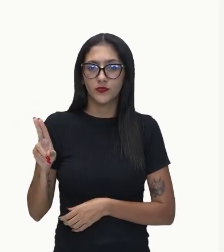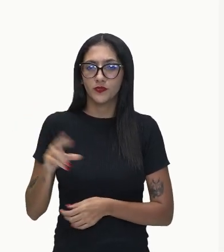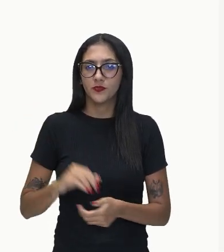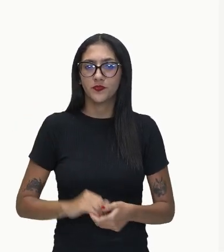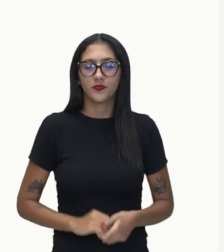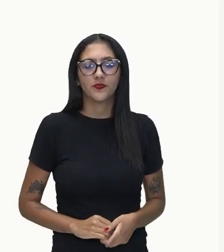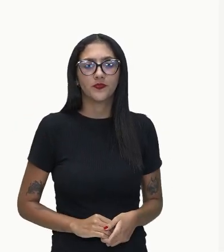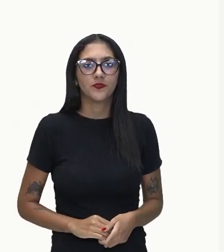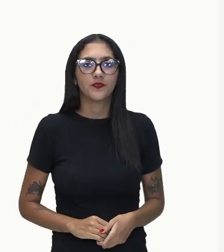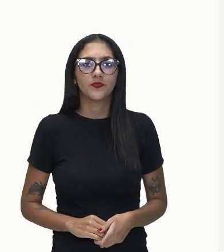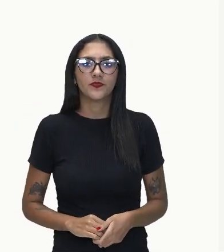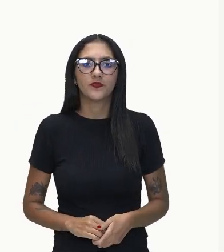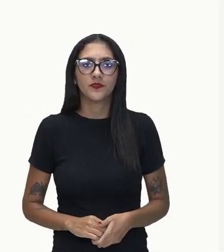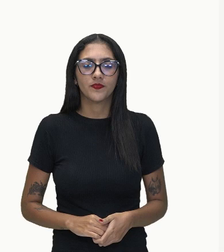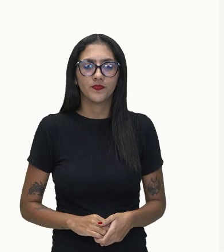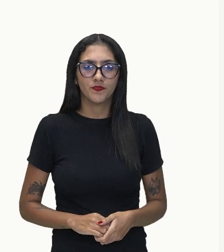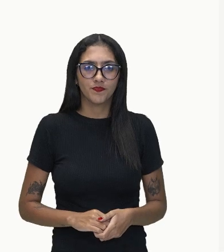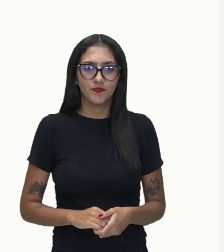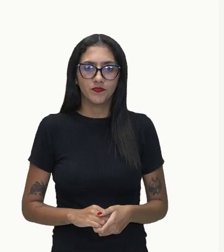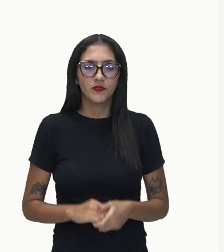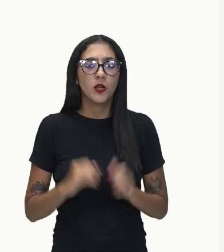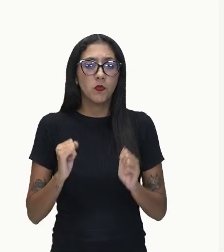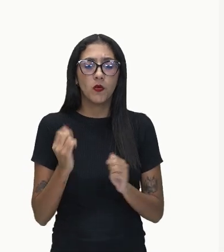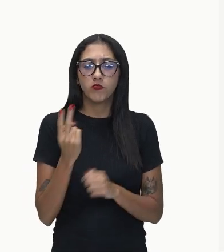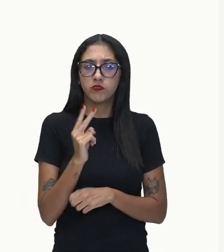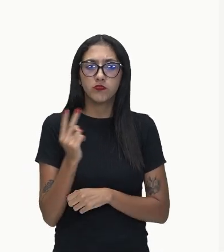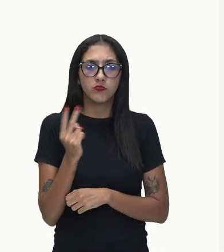ou trimetilamina. Podem falar assim.